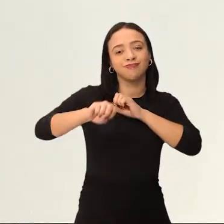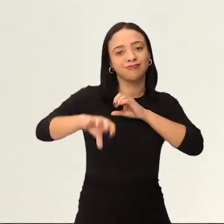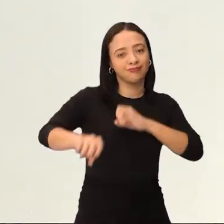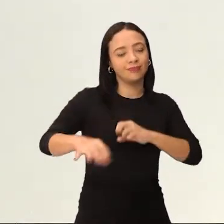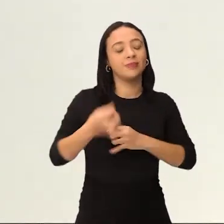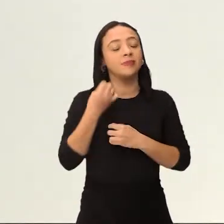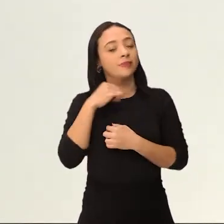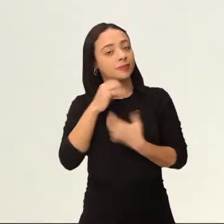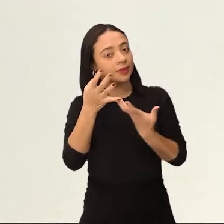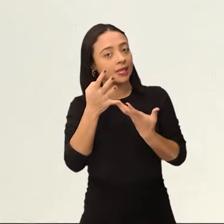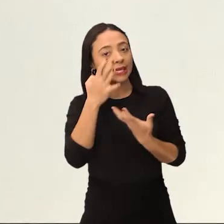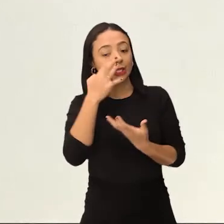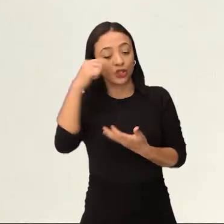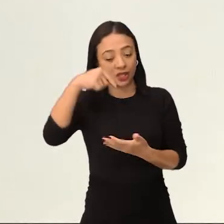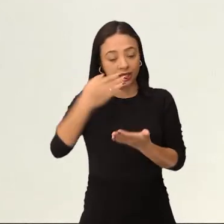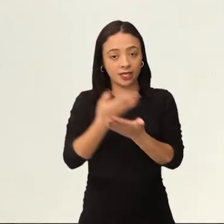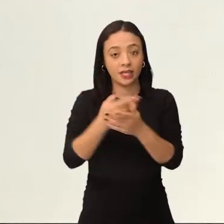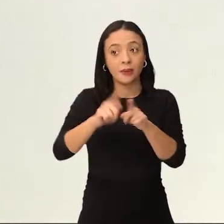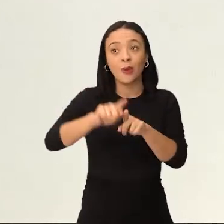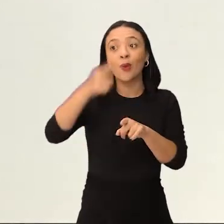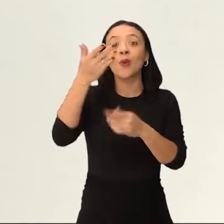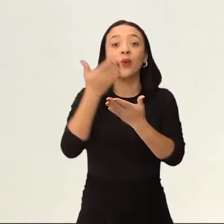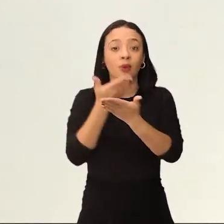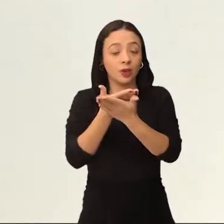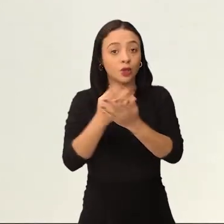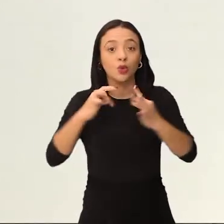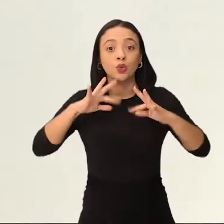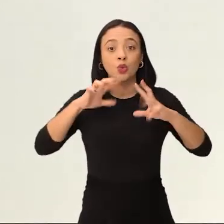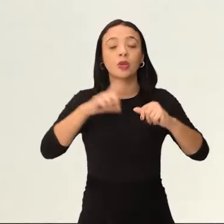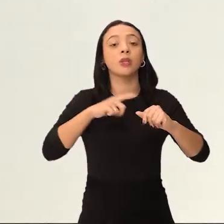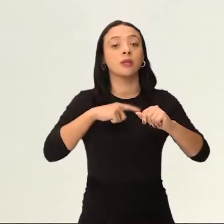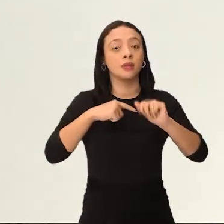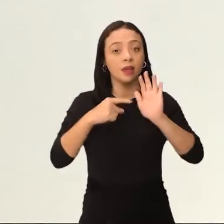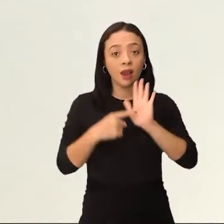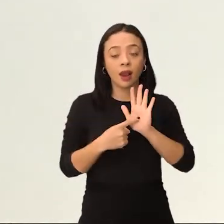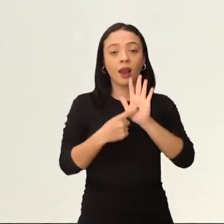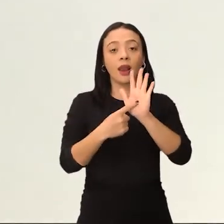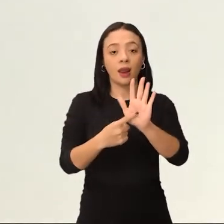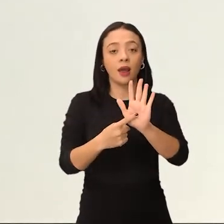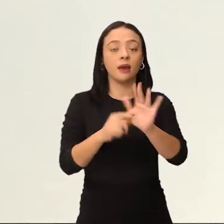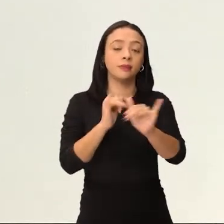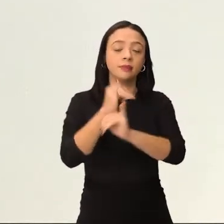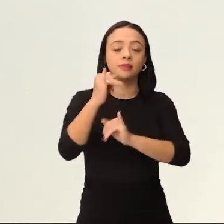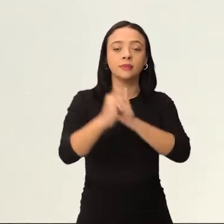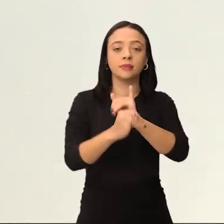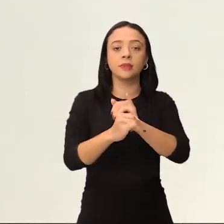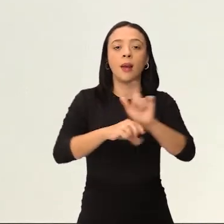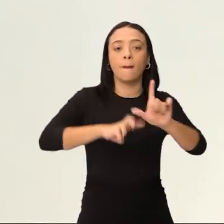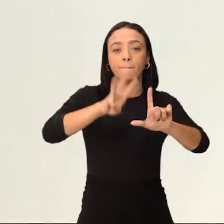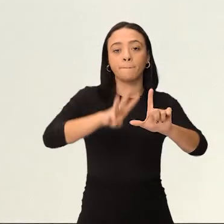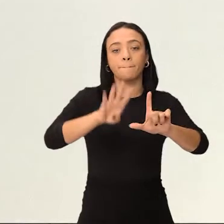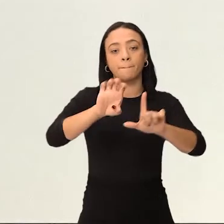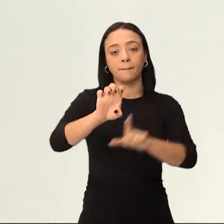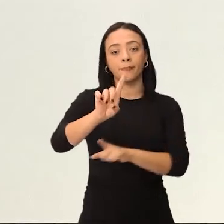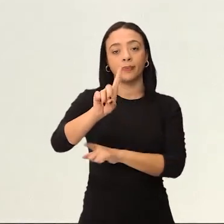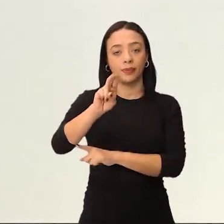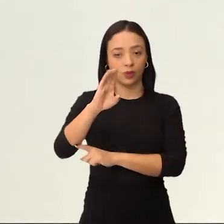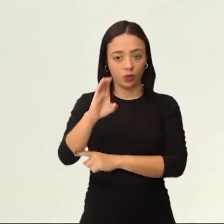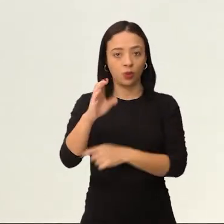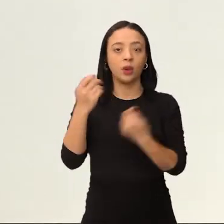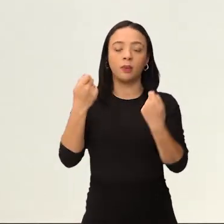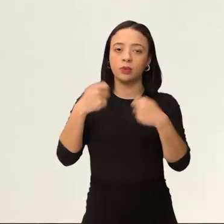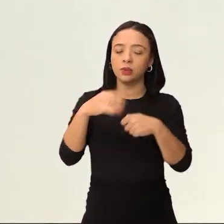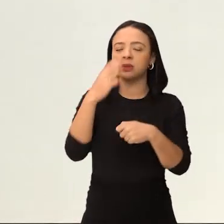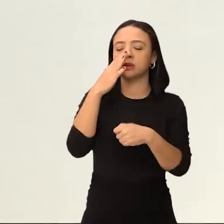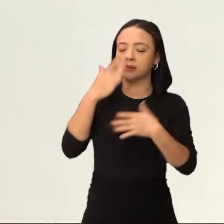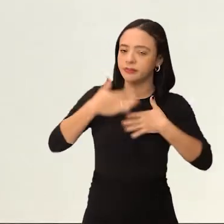caso você queira assistir essa aula hoje demais aulas né Elas vão estar disponíveis na internet através da plataforma Edu que nem você